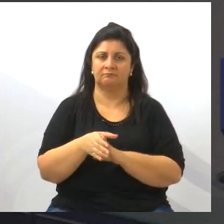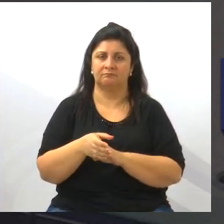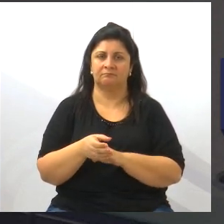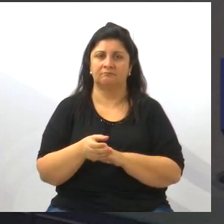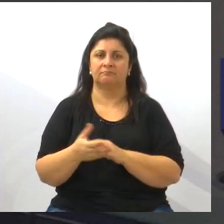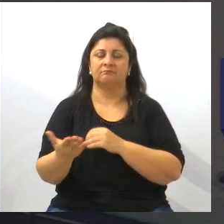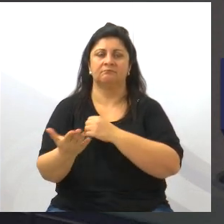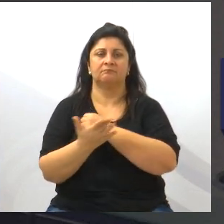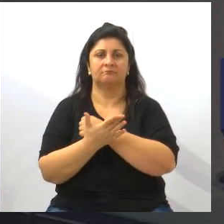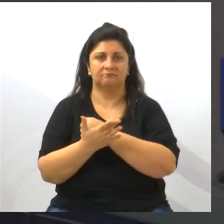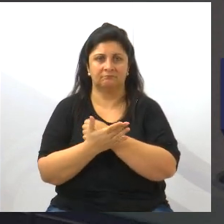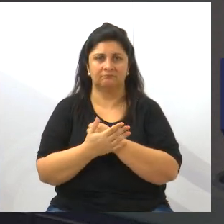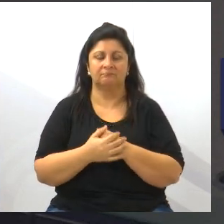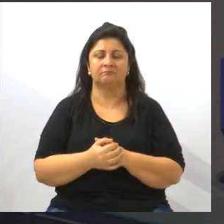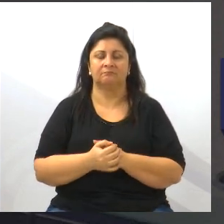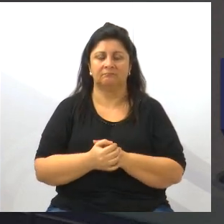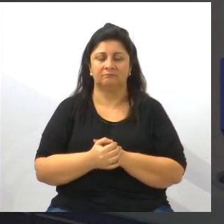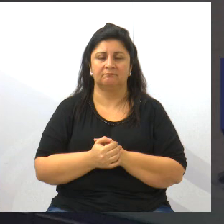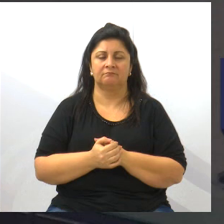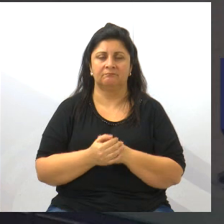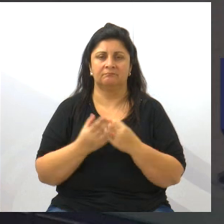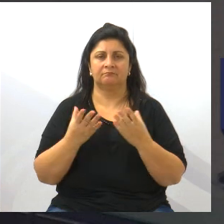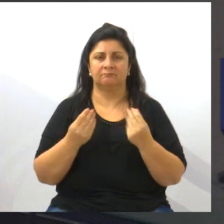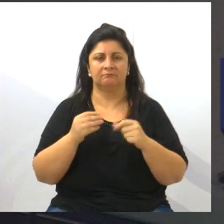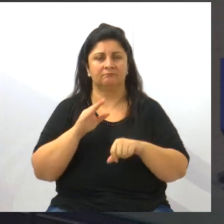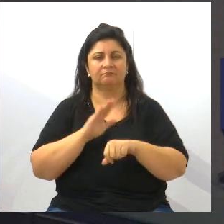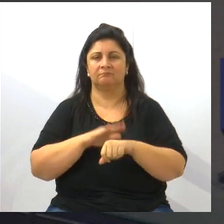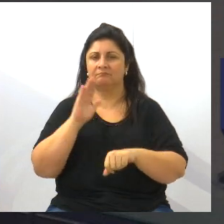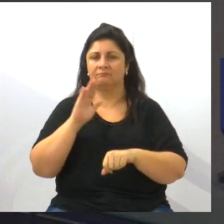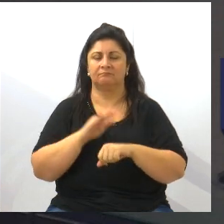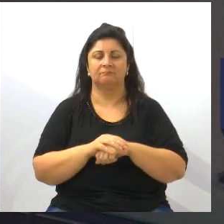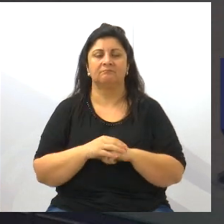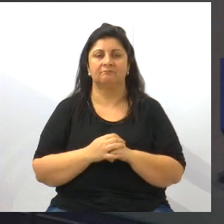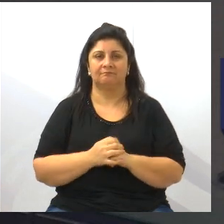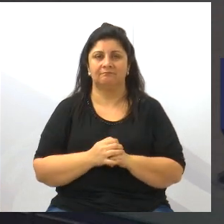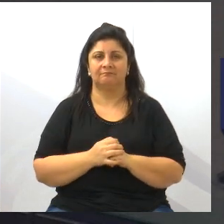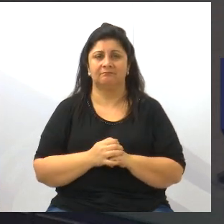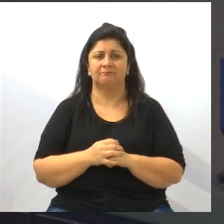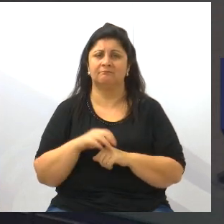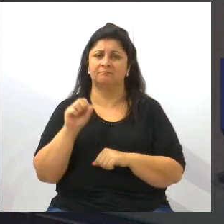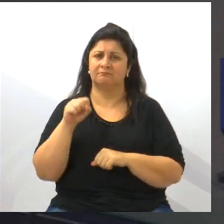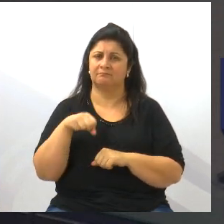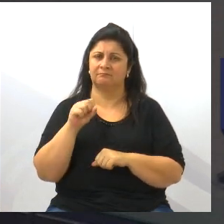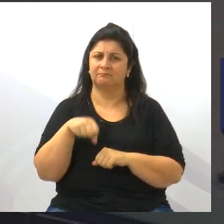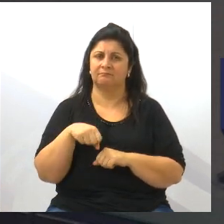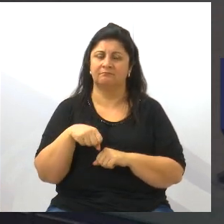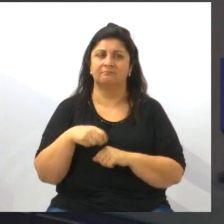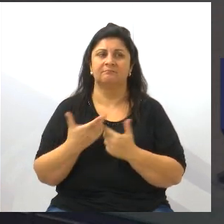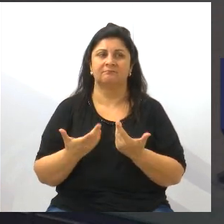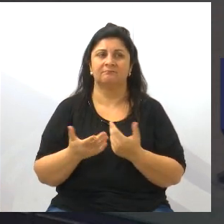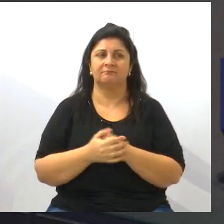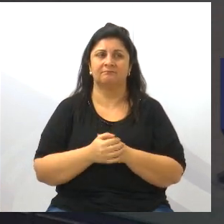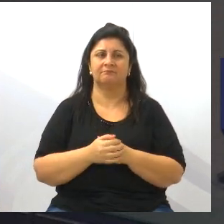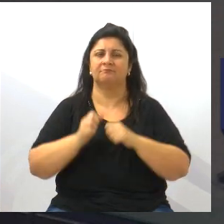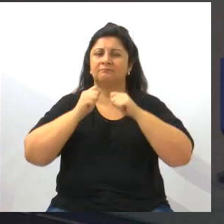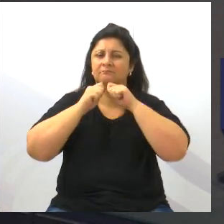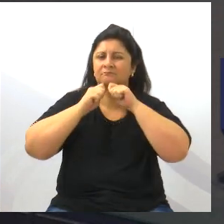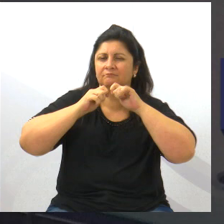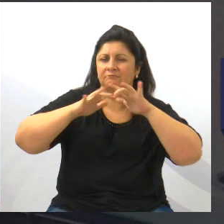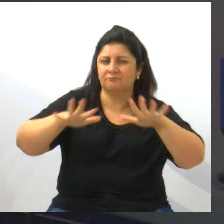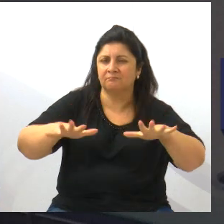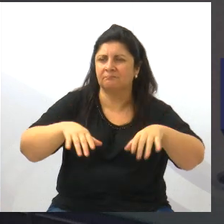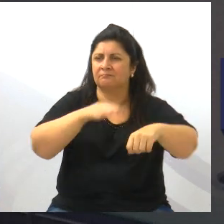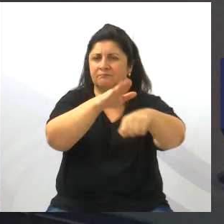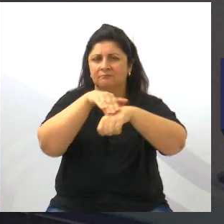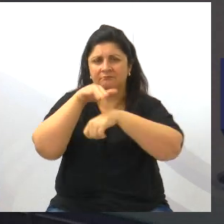para poder ajudar muito mais. E temos sim que fomentar, trazer